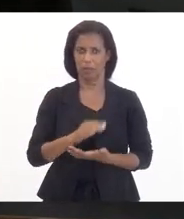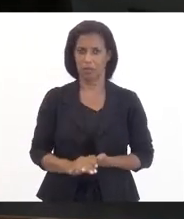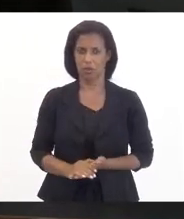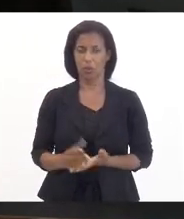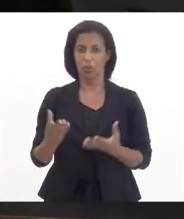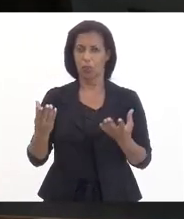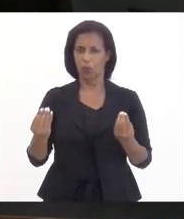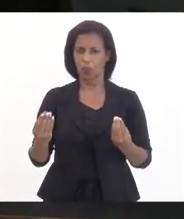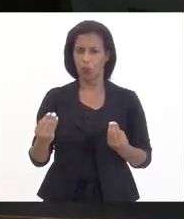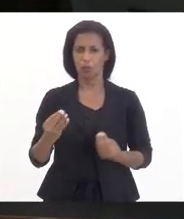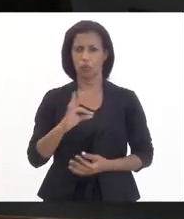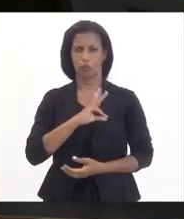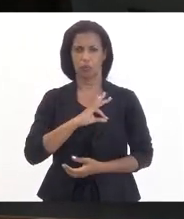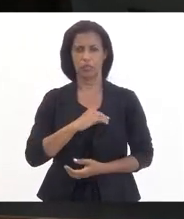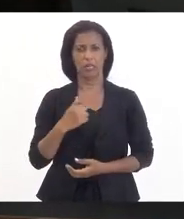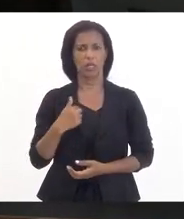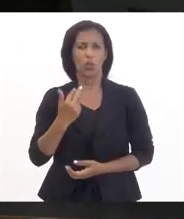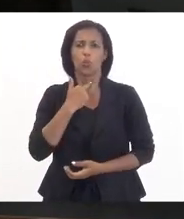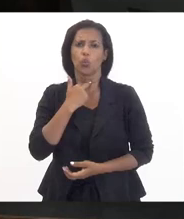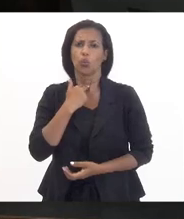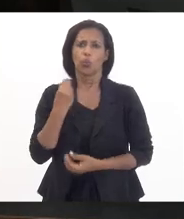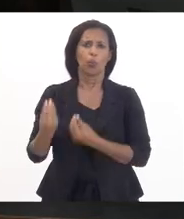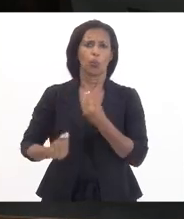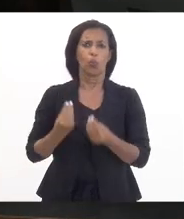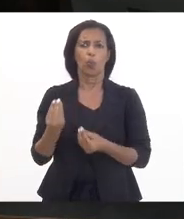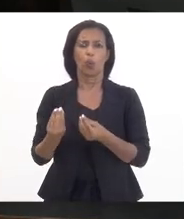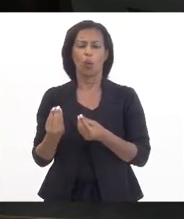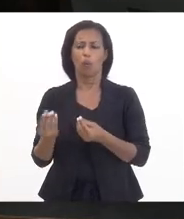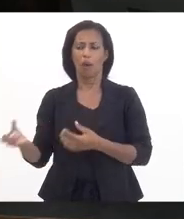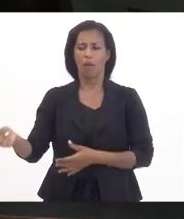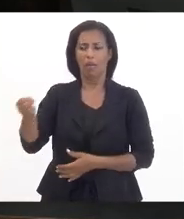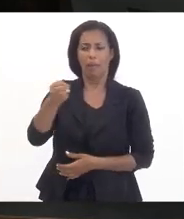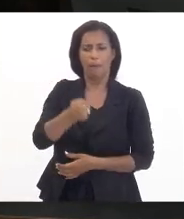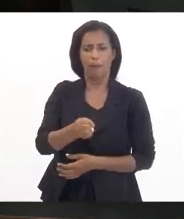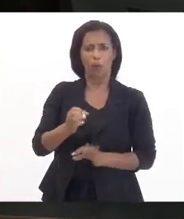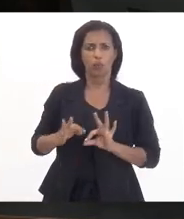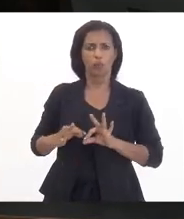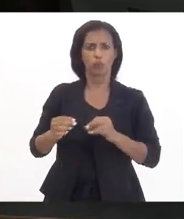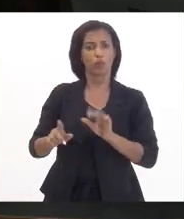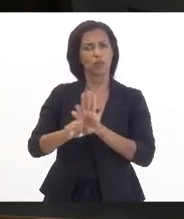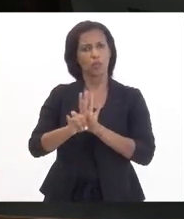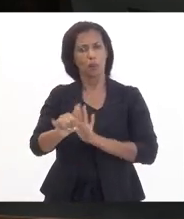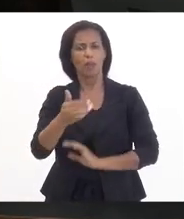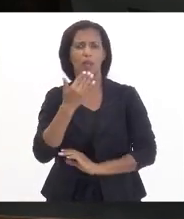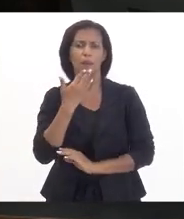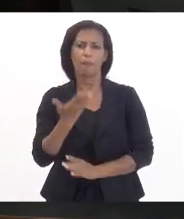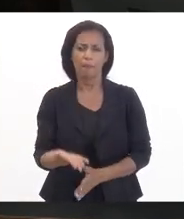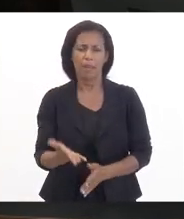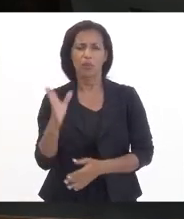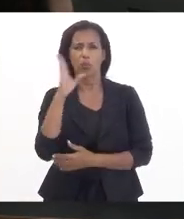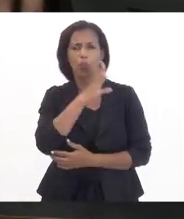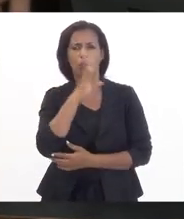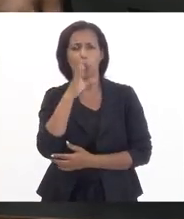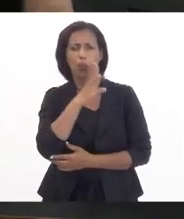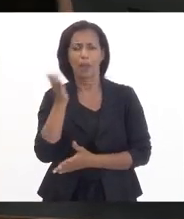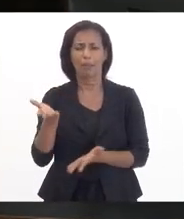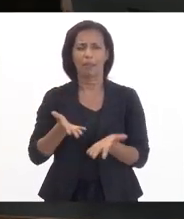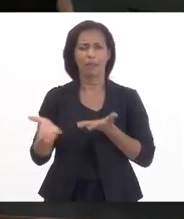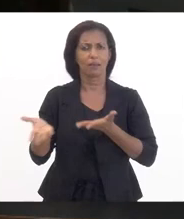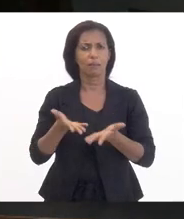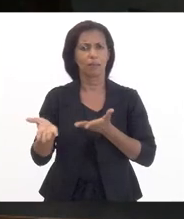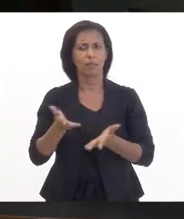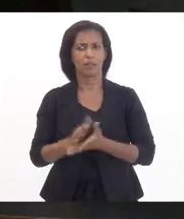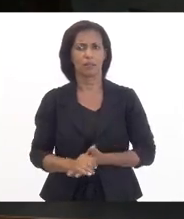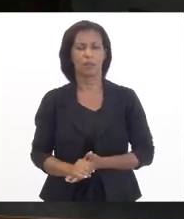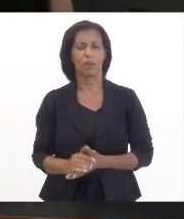muitos militares, e nós não temos condições de repor todos. Então, é uma lei que eu peço muita urgência na tramitação,